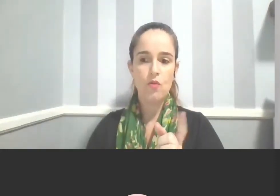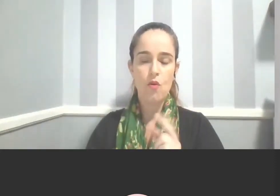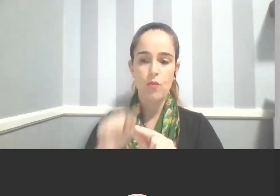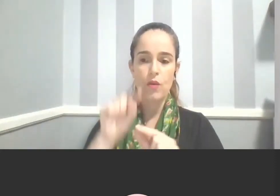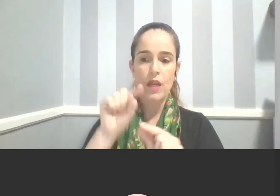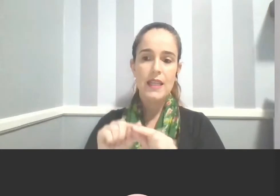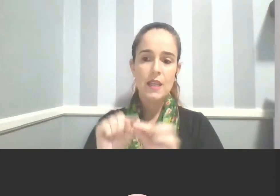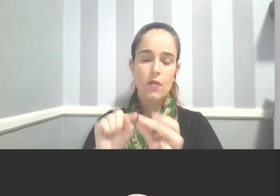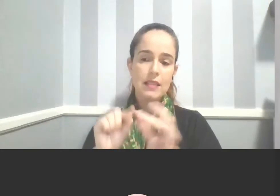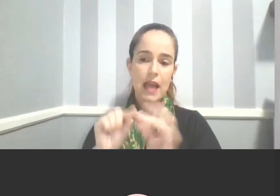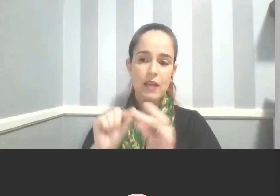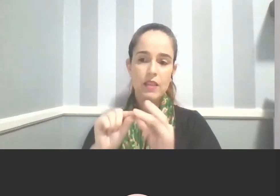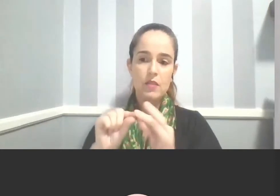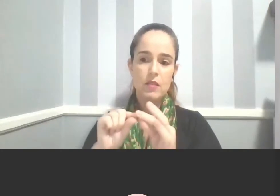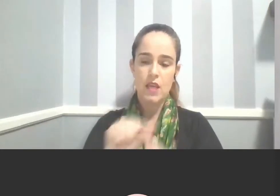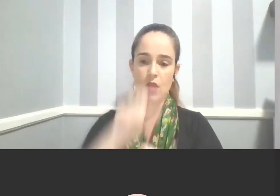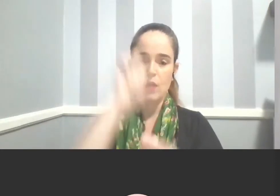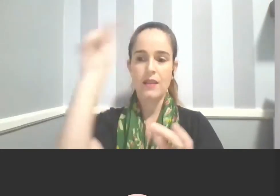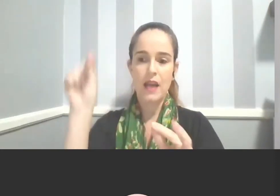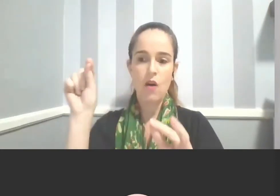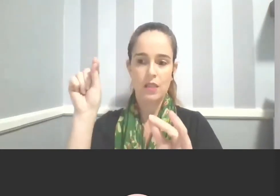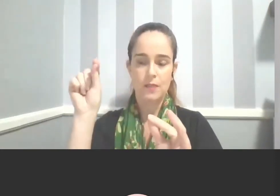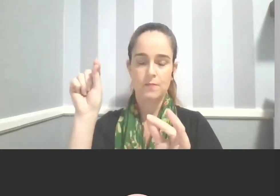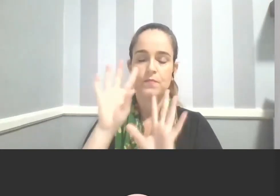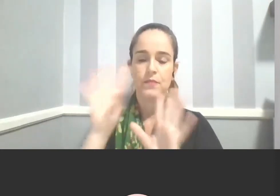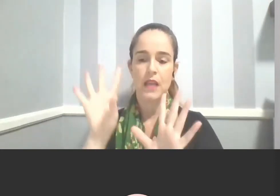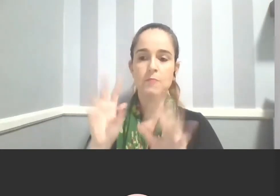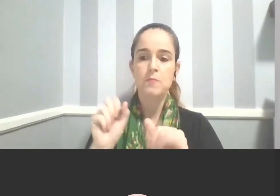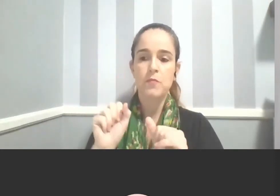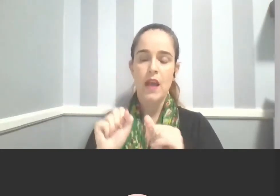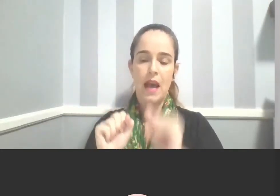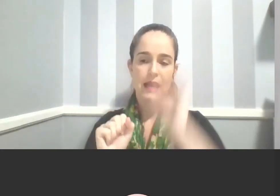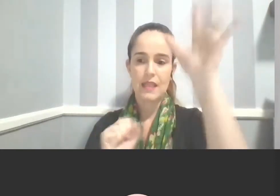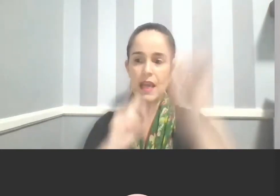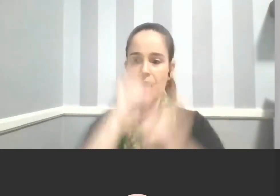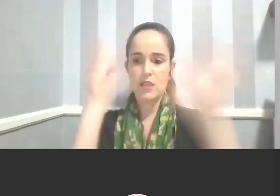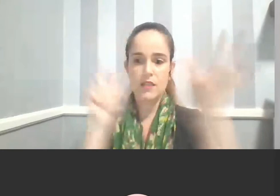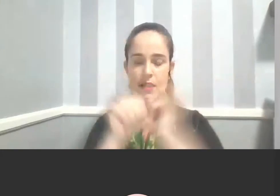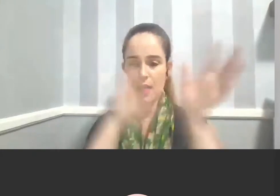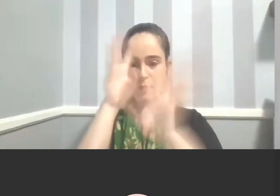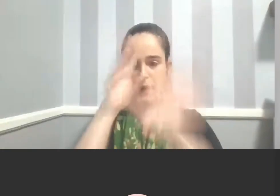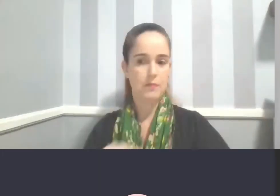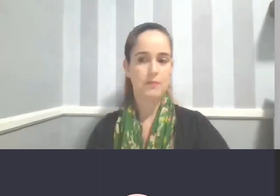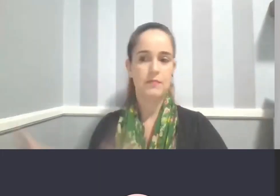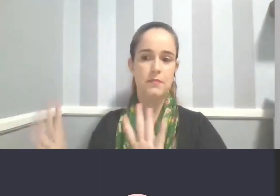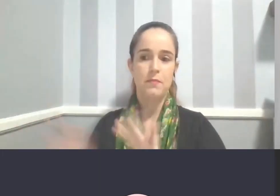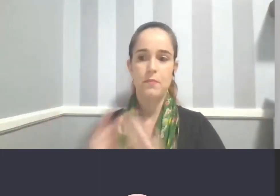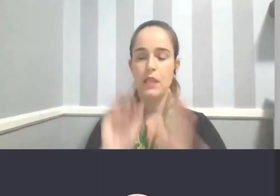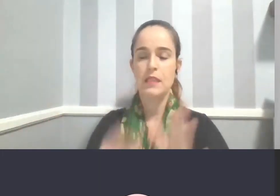percorrer todo o corpo. Então, quem sai do ventrículo esquerdo? A artéria aorta, tá? Ascendente, descendente,